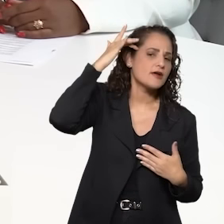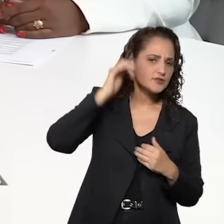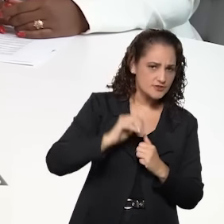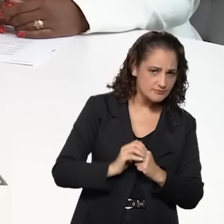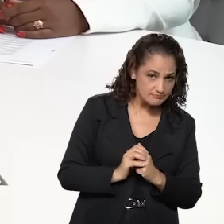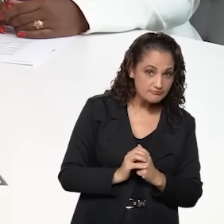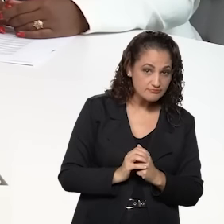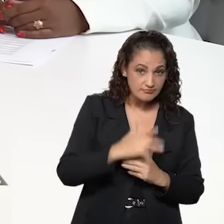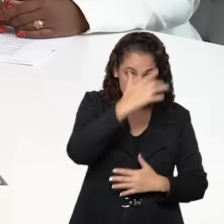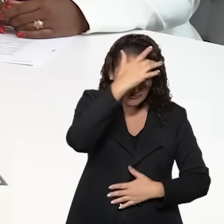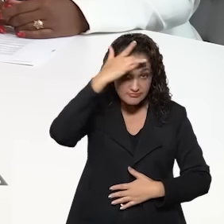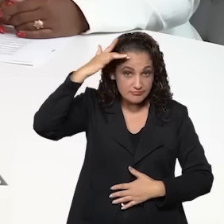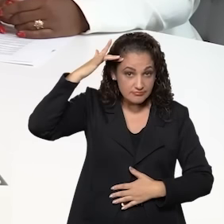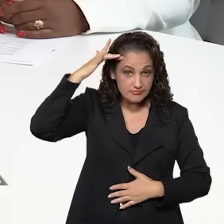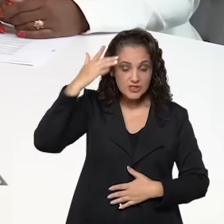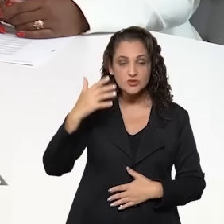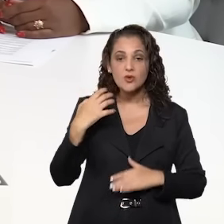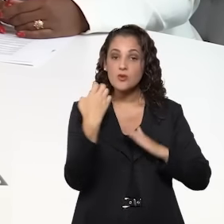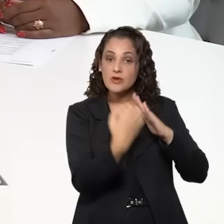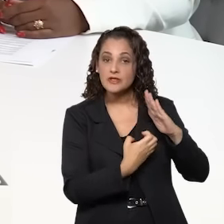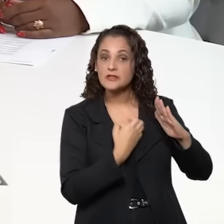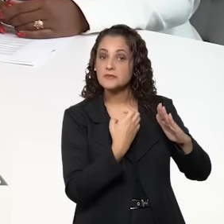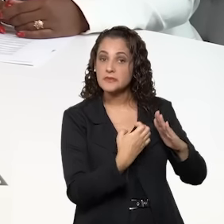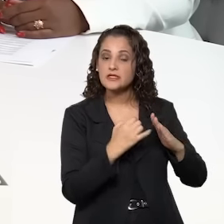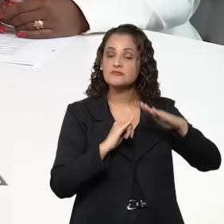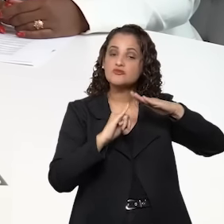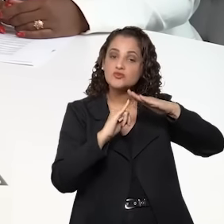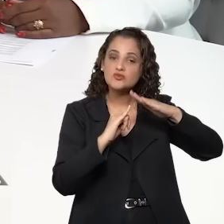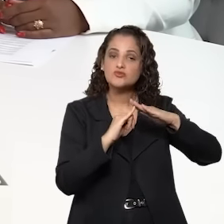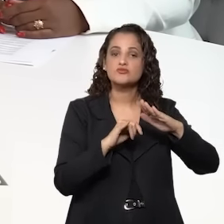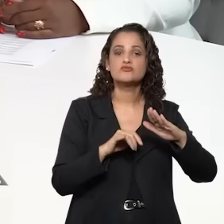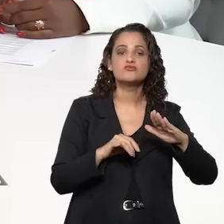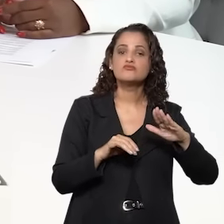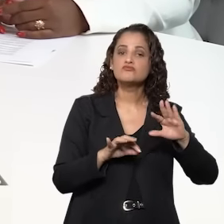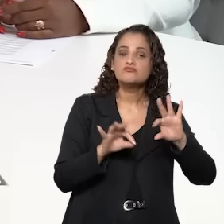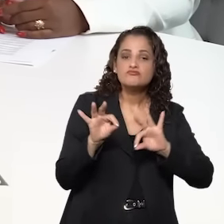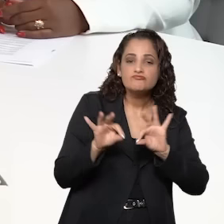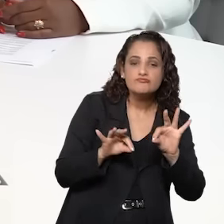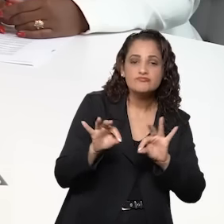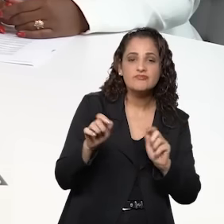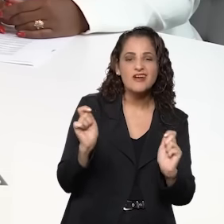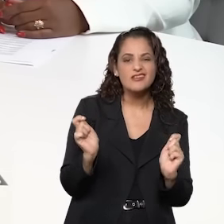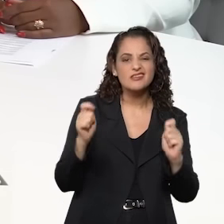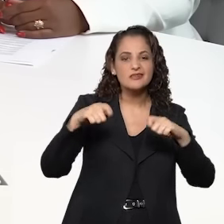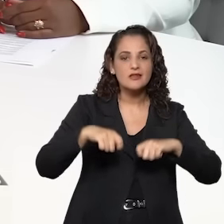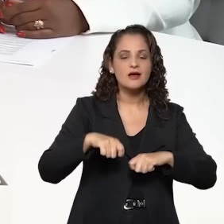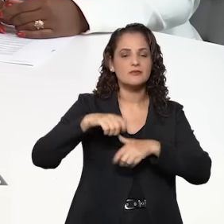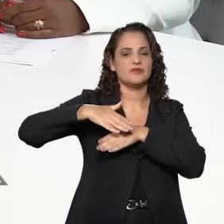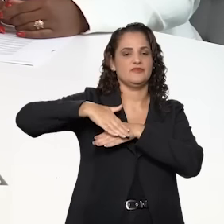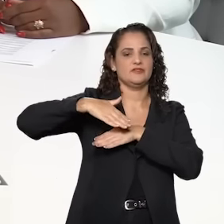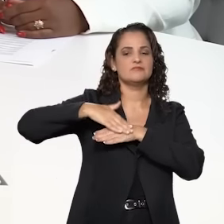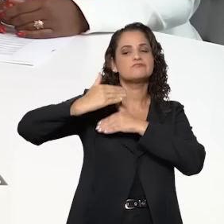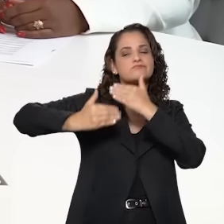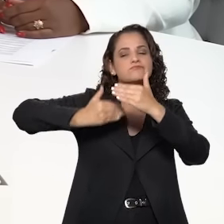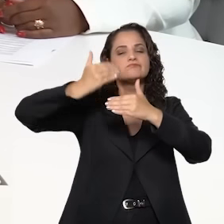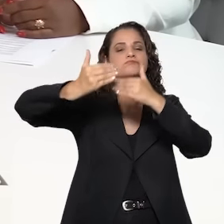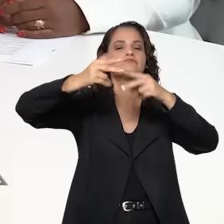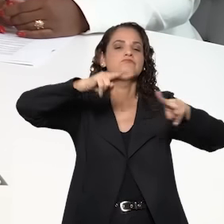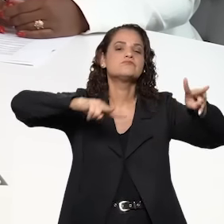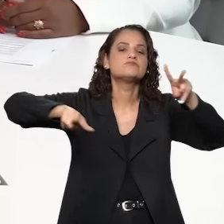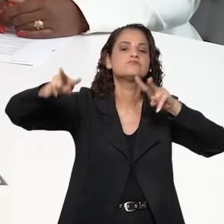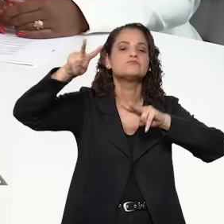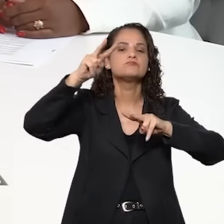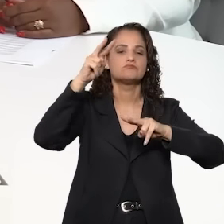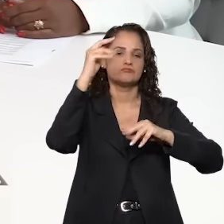tá E e o que as pessoas e as empresas instituições organizações podem fazer pra gente evoluir nesse cenário de